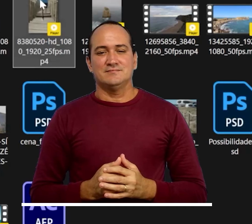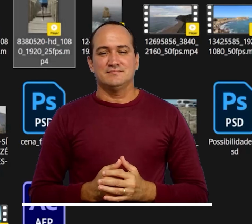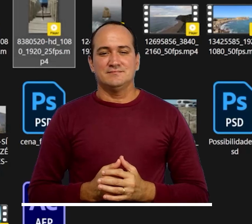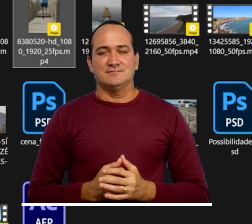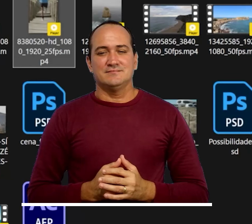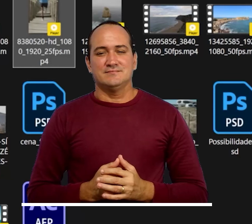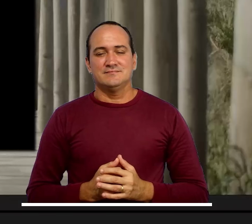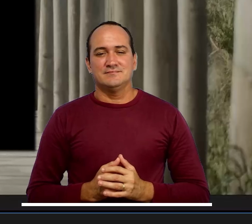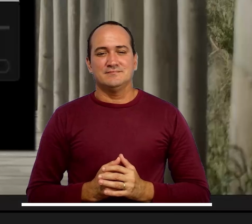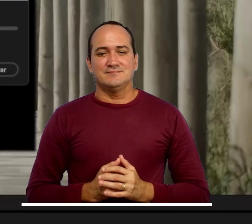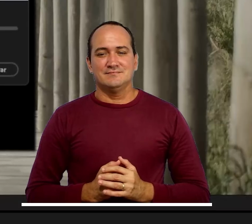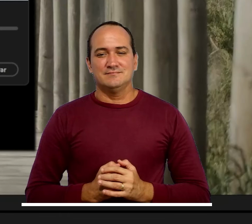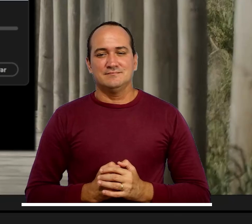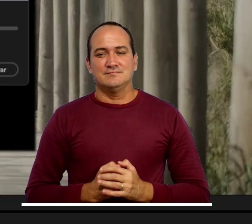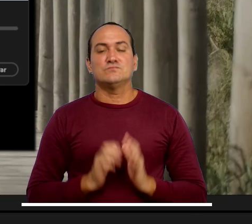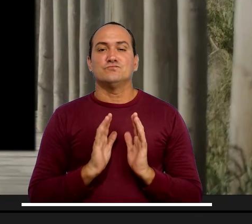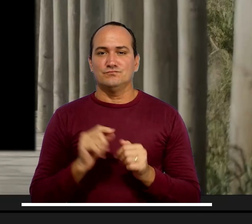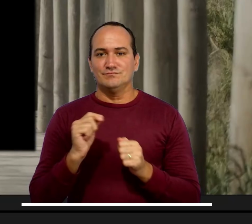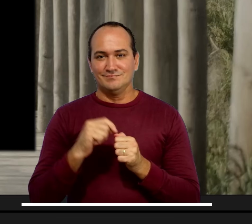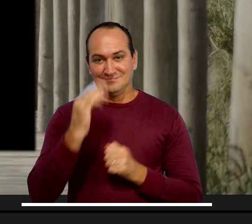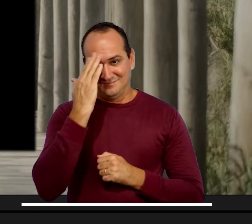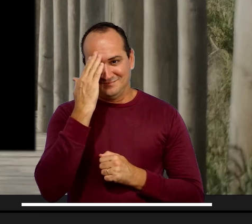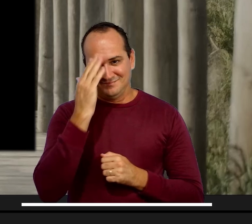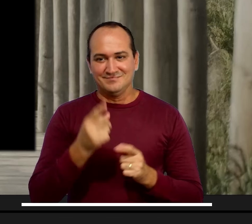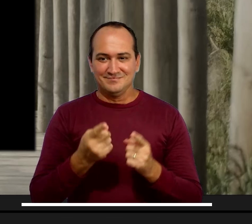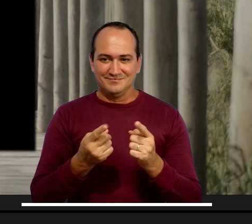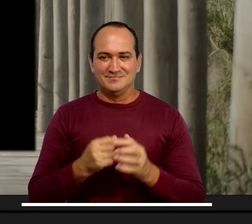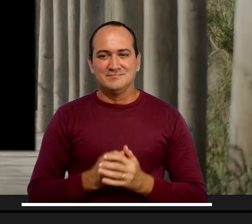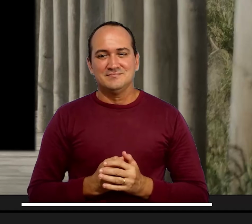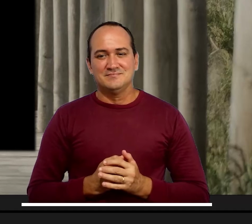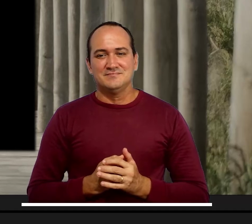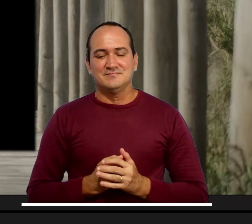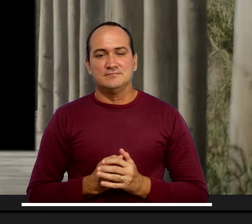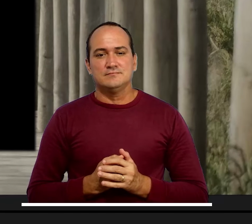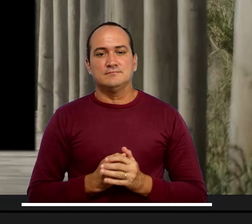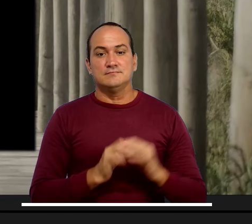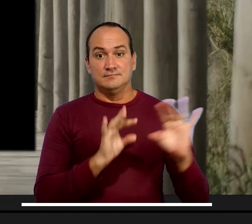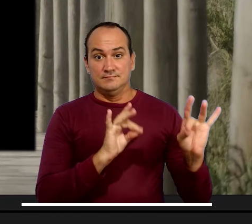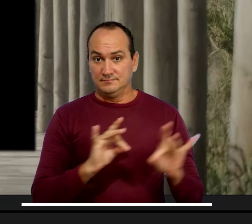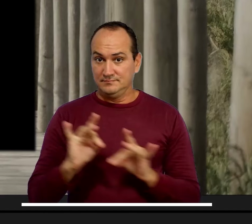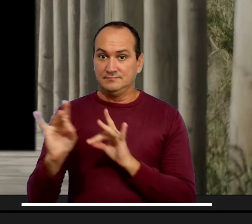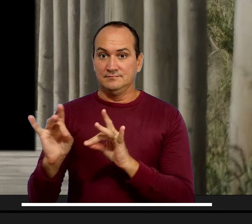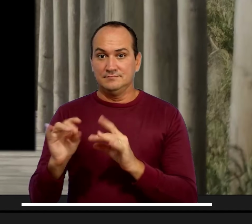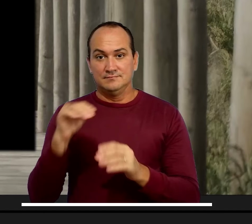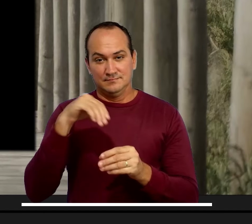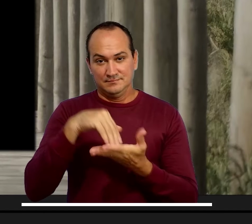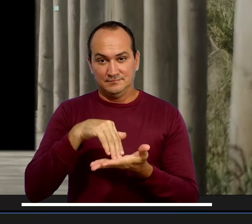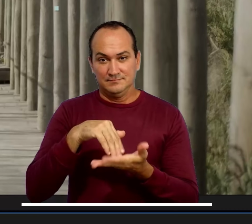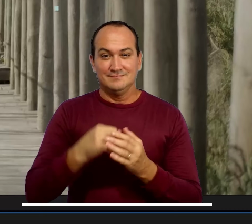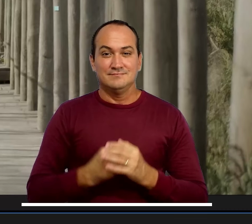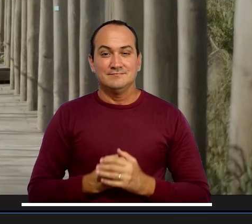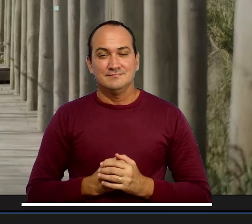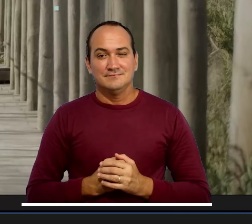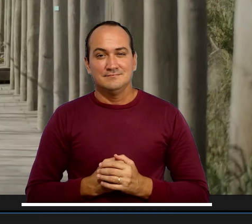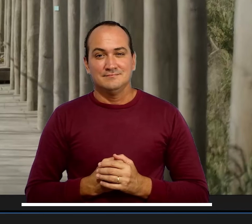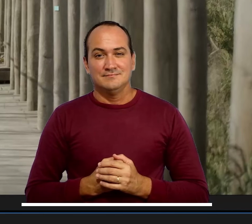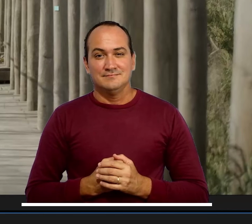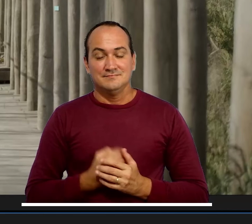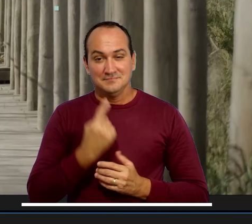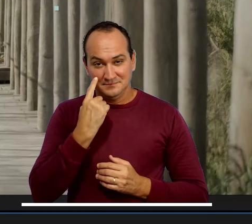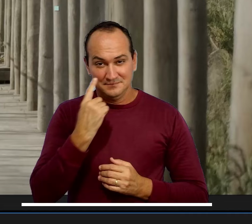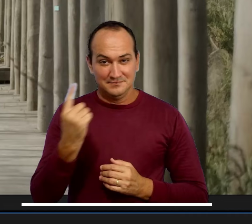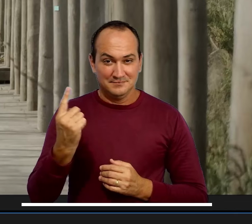vídeo que foi gerado na vertical, como vocês sabem. Pronto. Eu vou arrastar esse meu vídeo então aqui para baixo. Ó, ele está